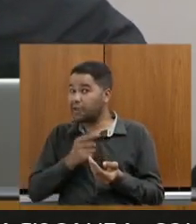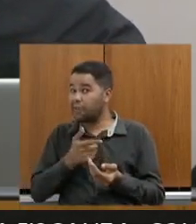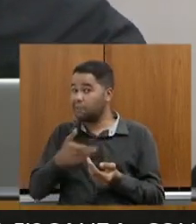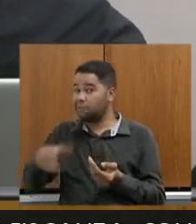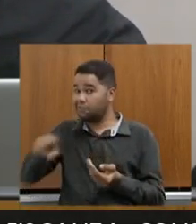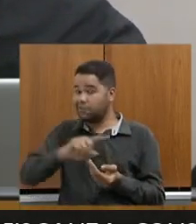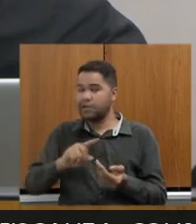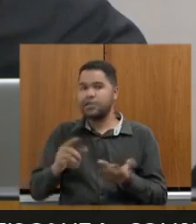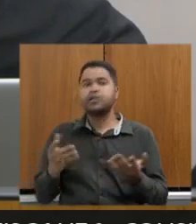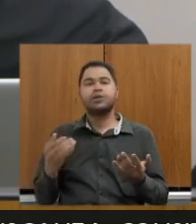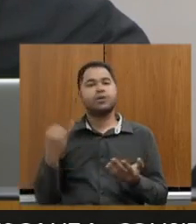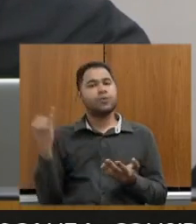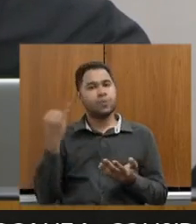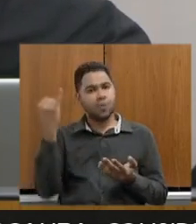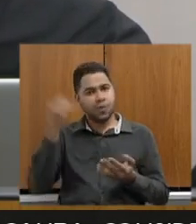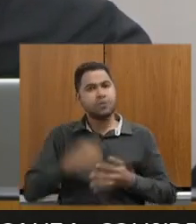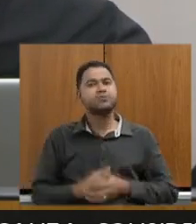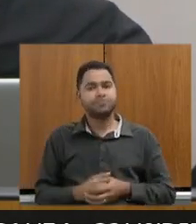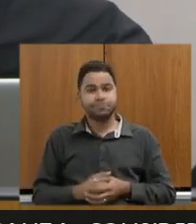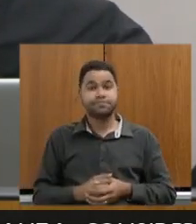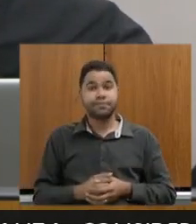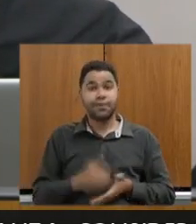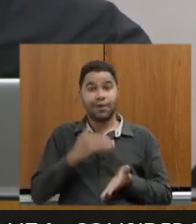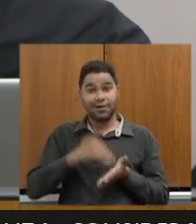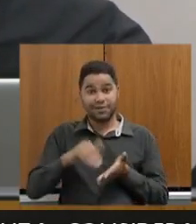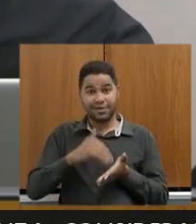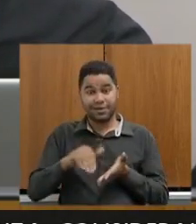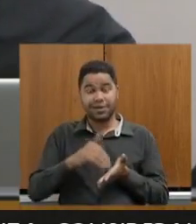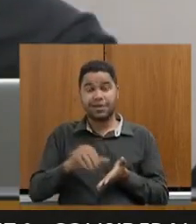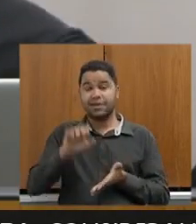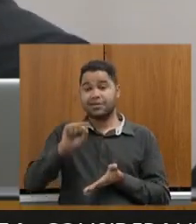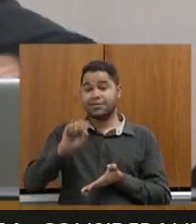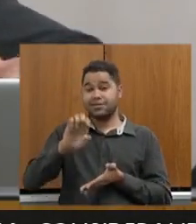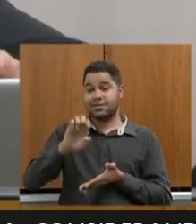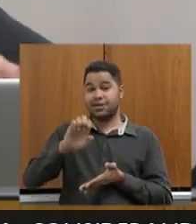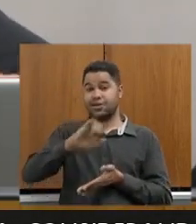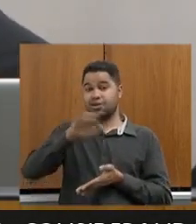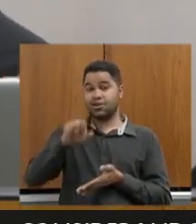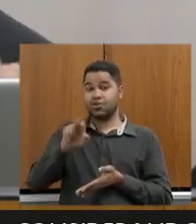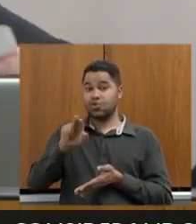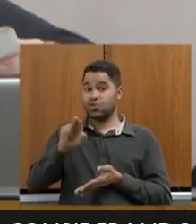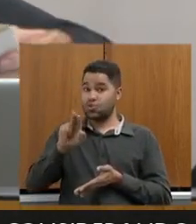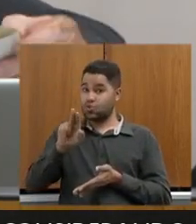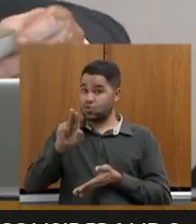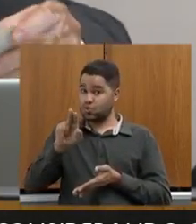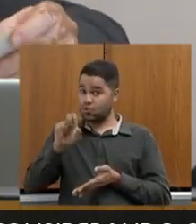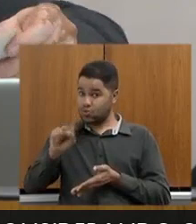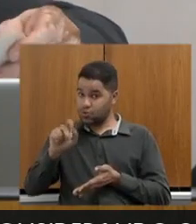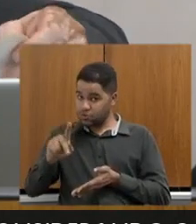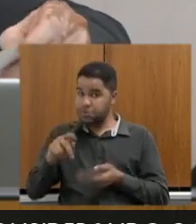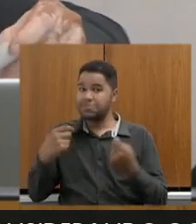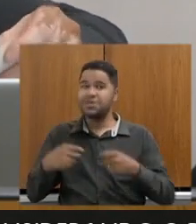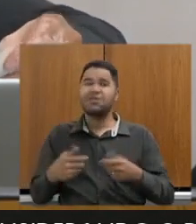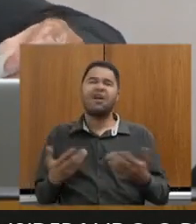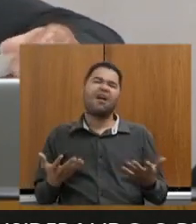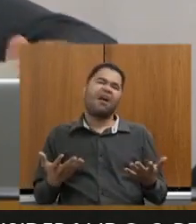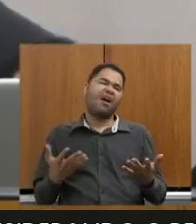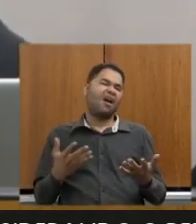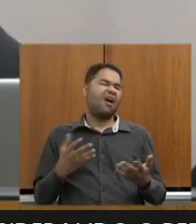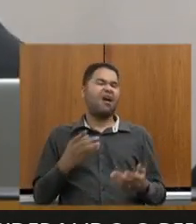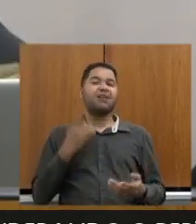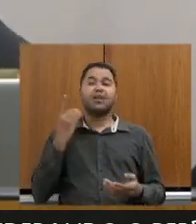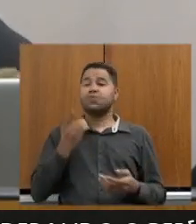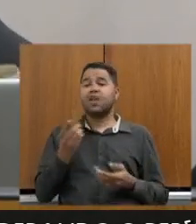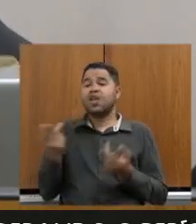ponto importantíssimo que a secretaria seja os precisa cuidar a deputado essa